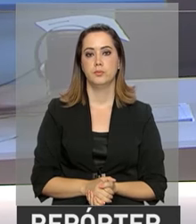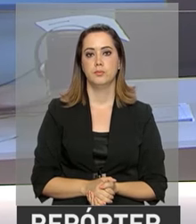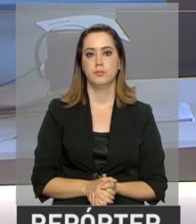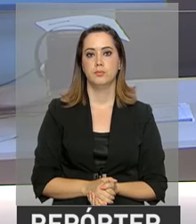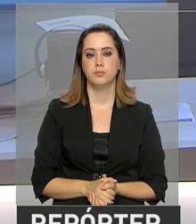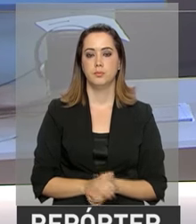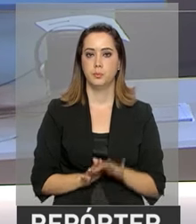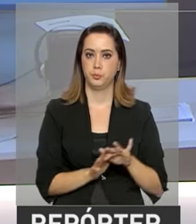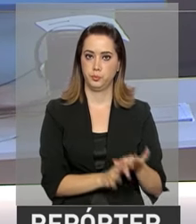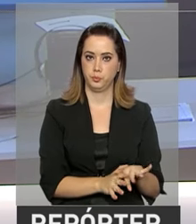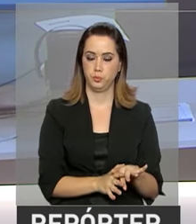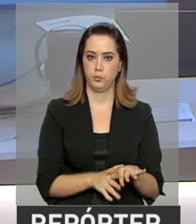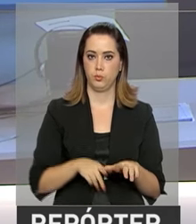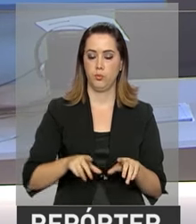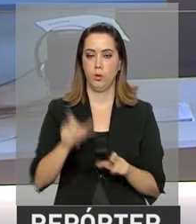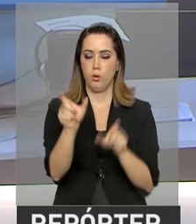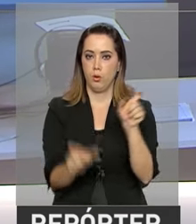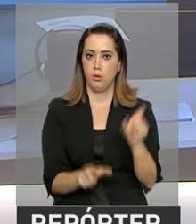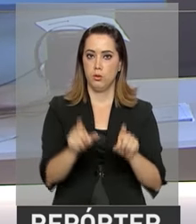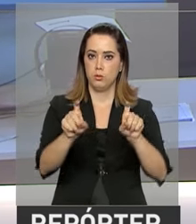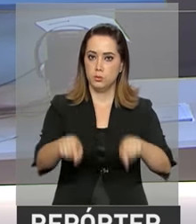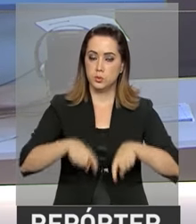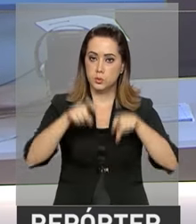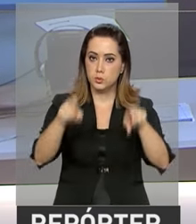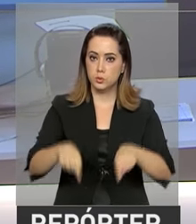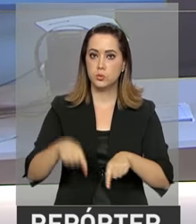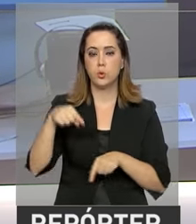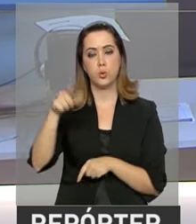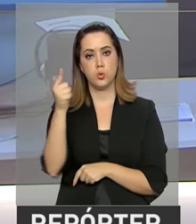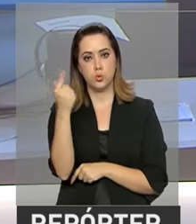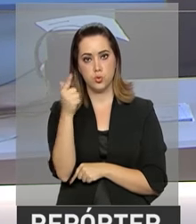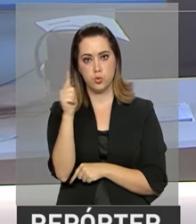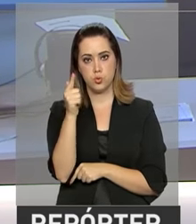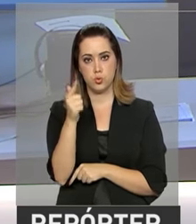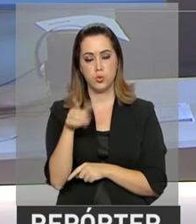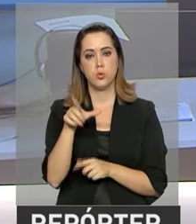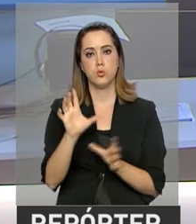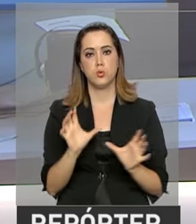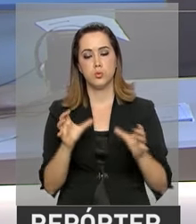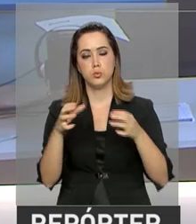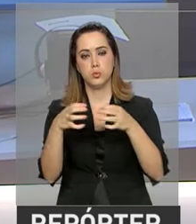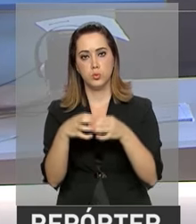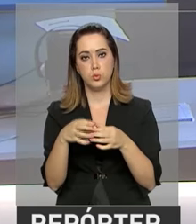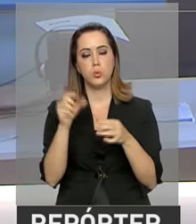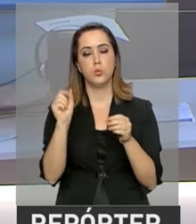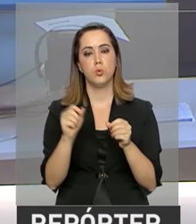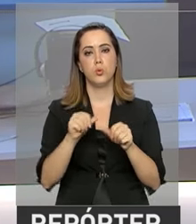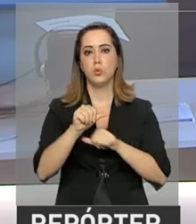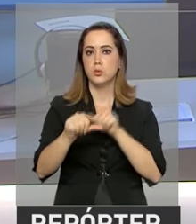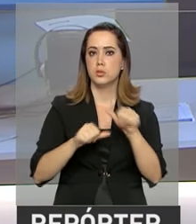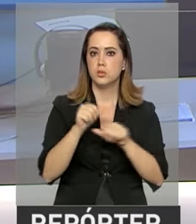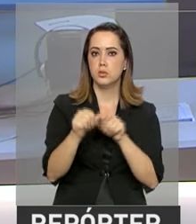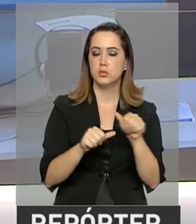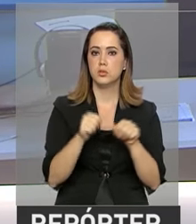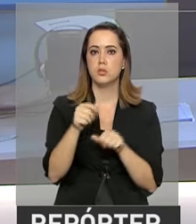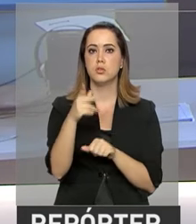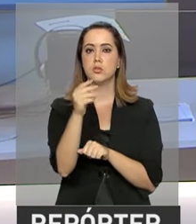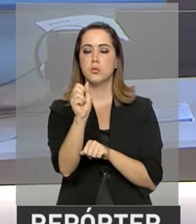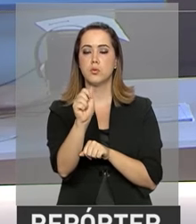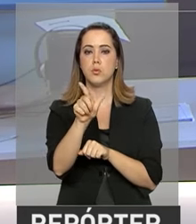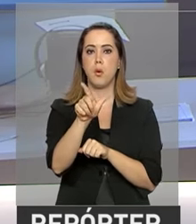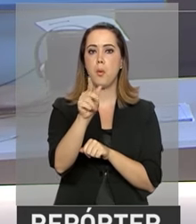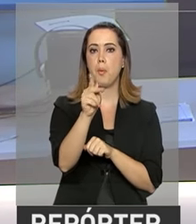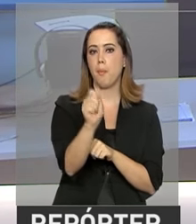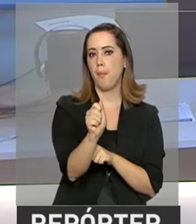Produtores rurais de Goiás montaram uma cooperativa para transformar em polpa as frutas plantadas por eles. Tem caju, manga, goiaba e